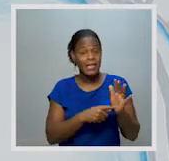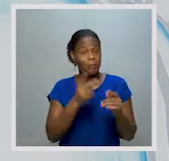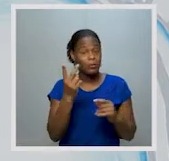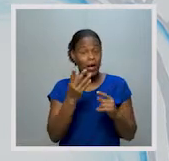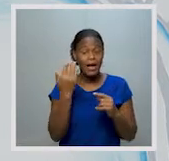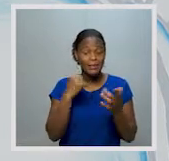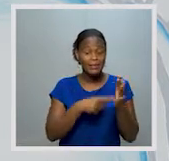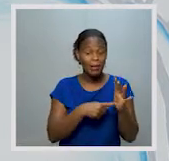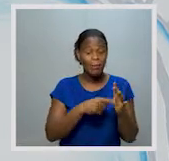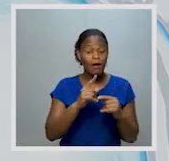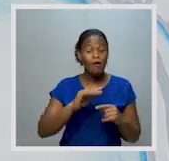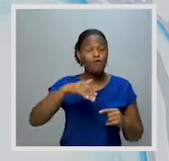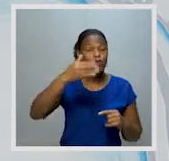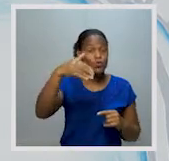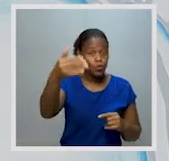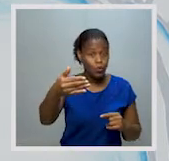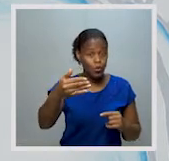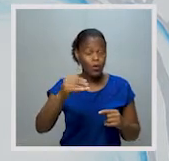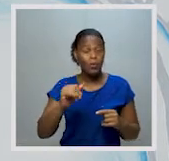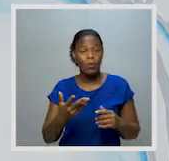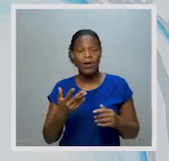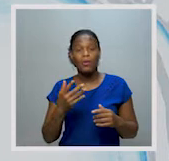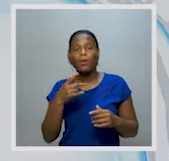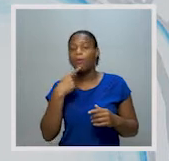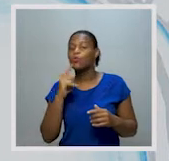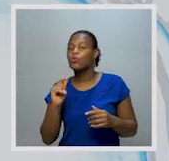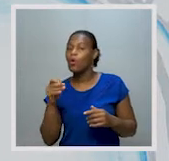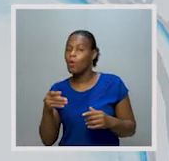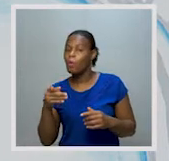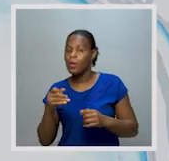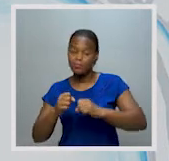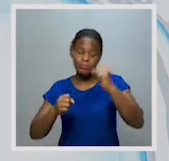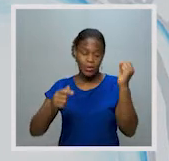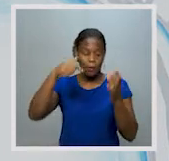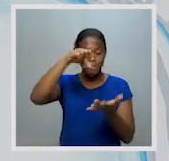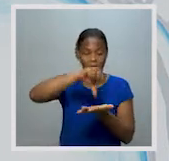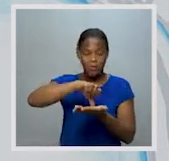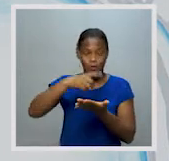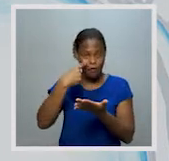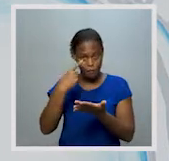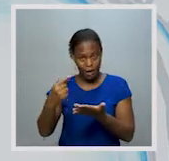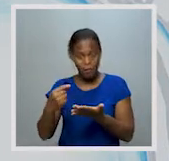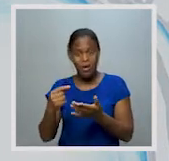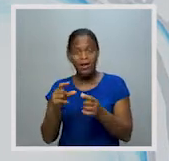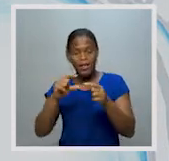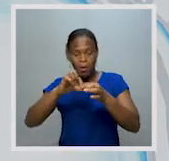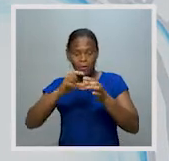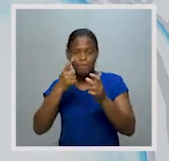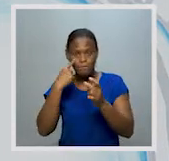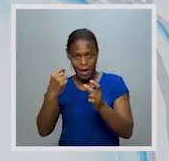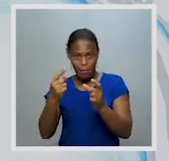futuro e quando nós introduzirmos o pronome oblíquo no meio do verbo, então fica a